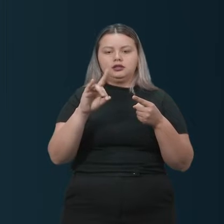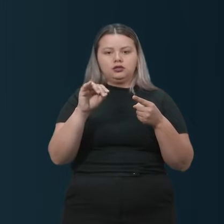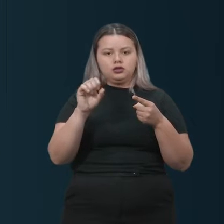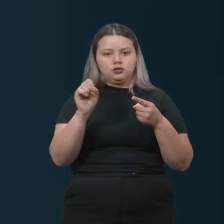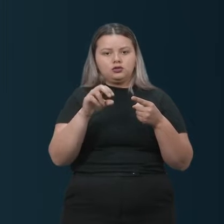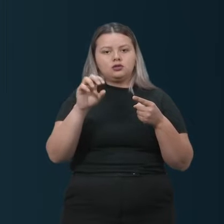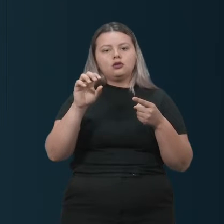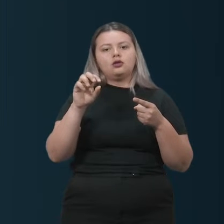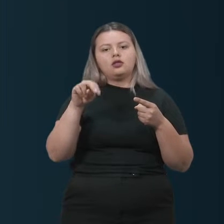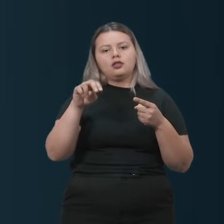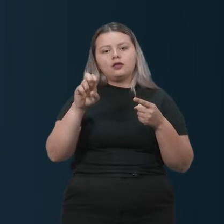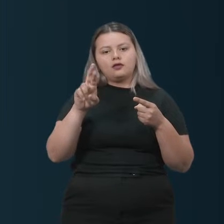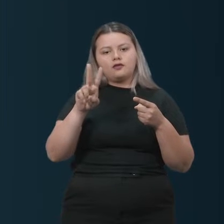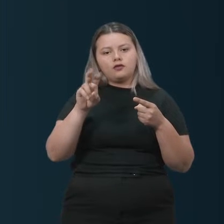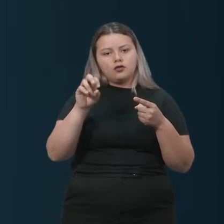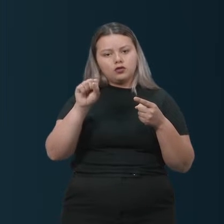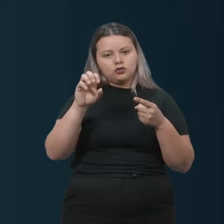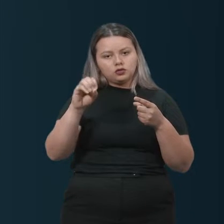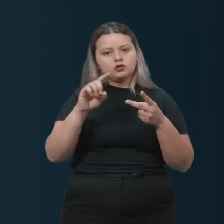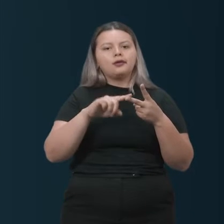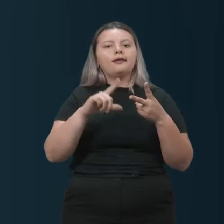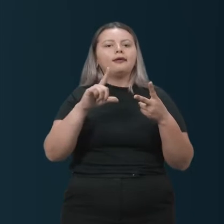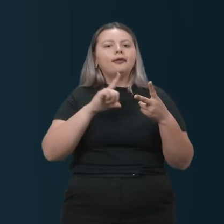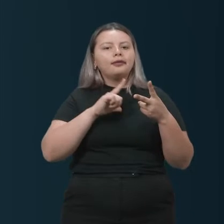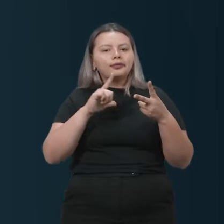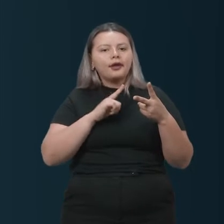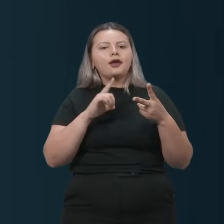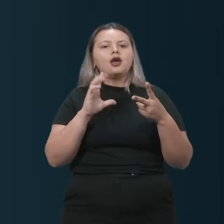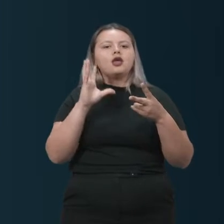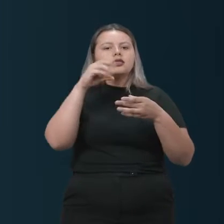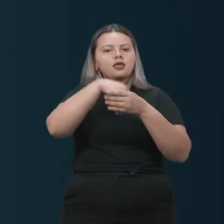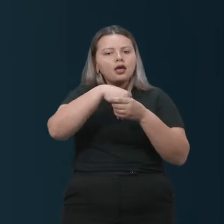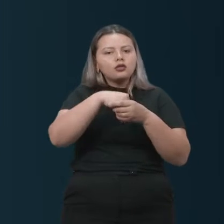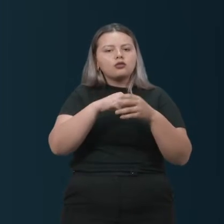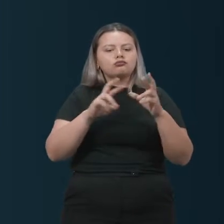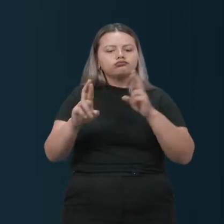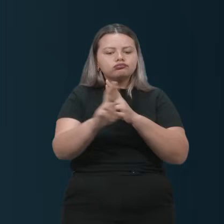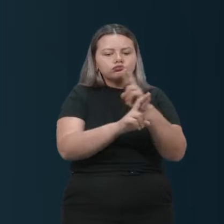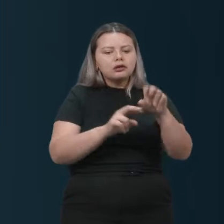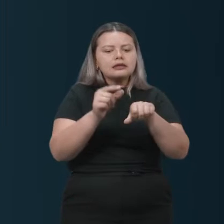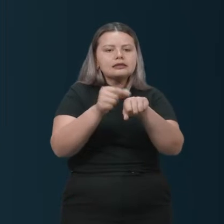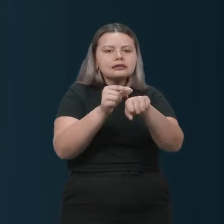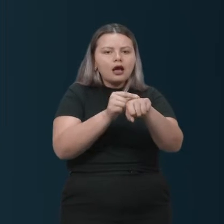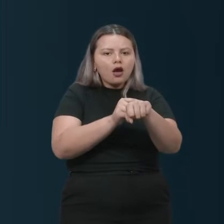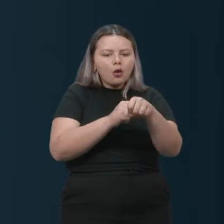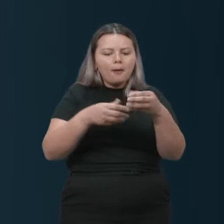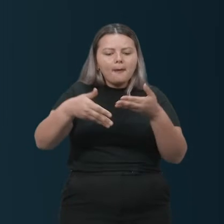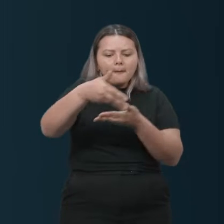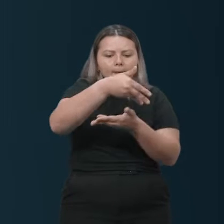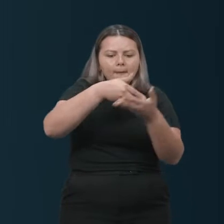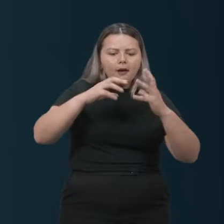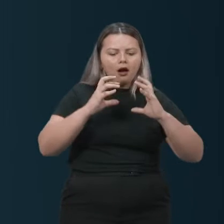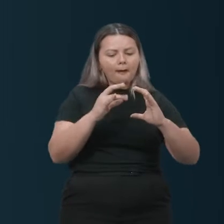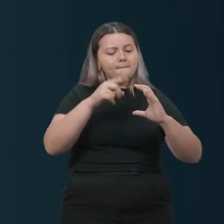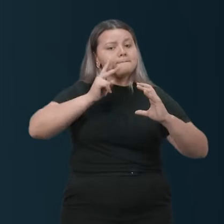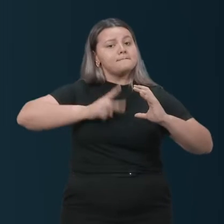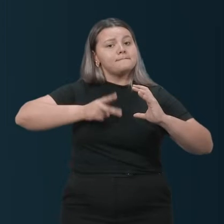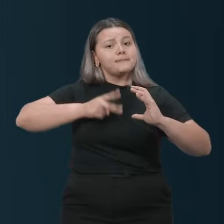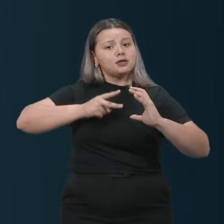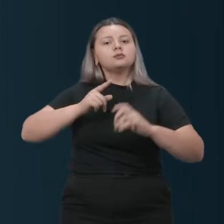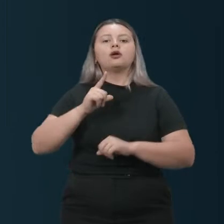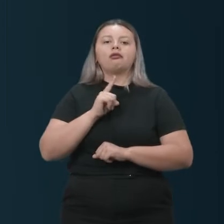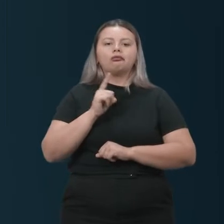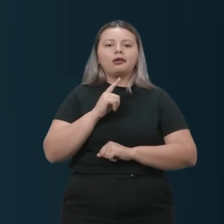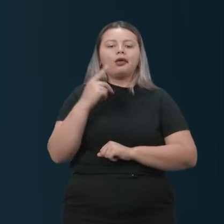vez, por células que compõem esses tecidos. Órgãos que se relacionam acabam delimitando o que a